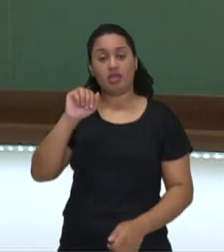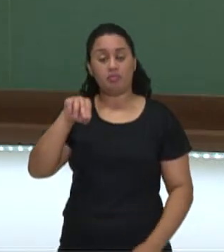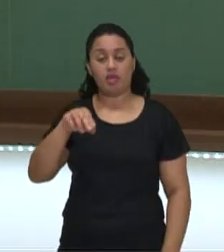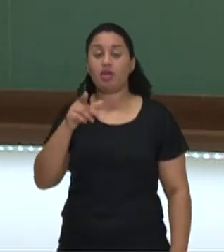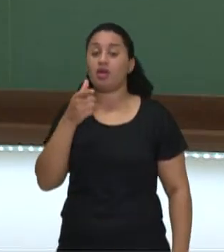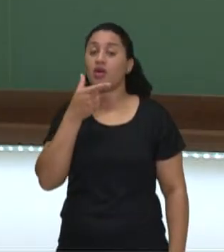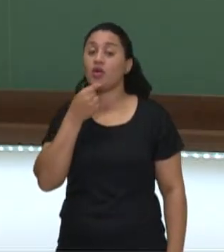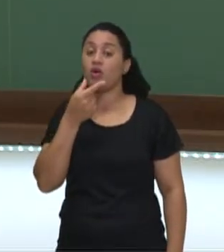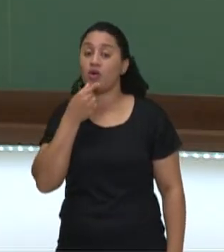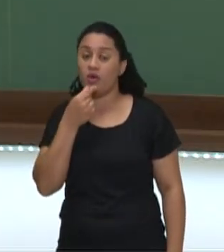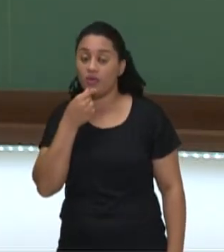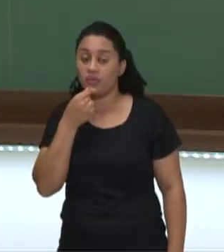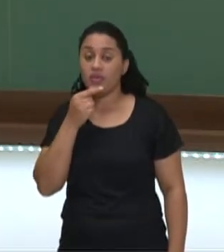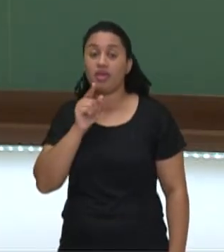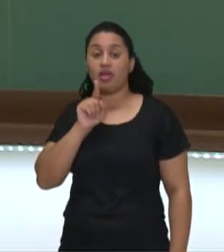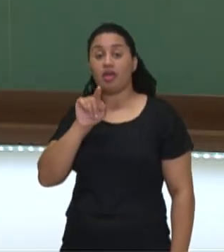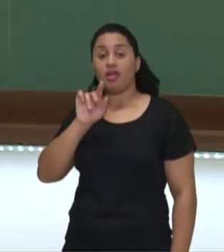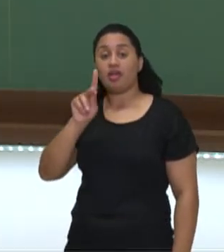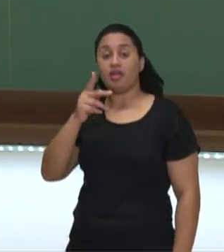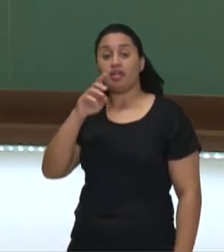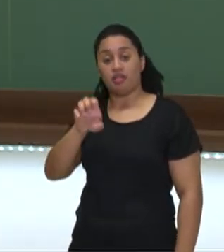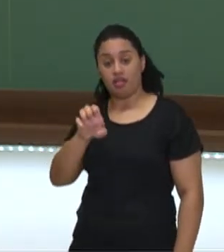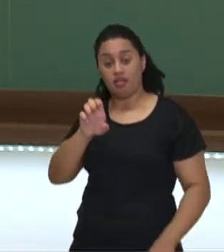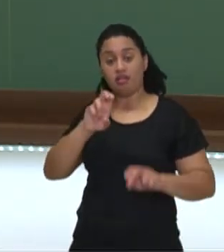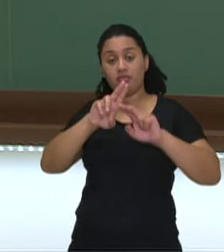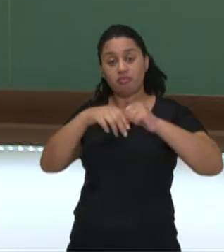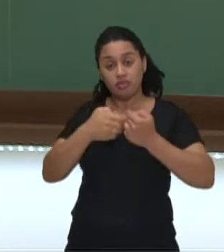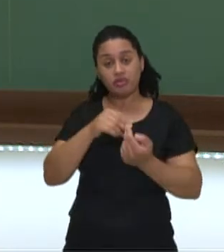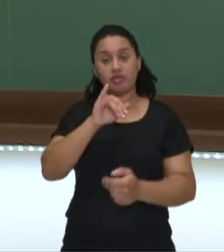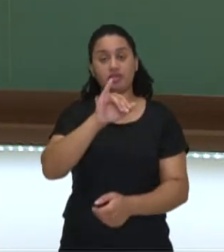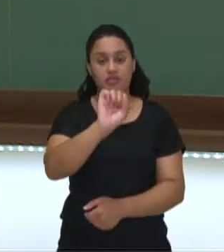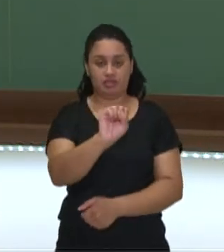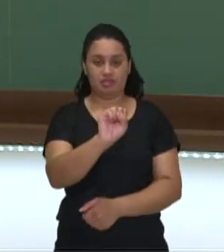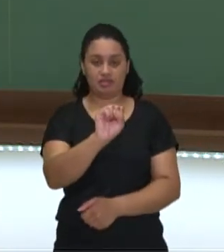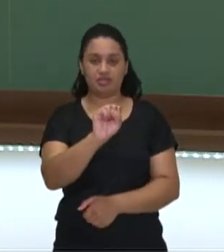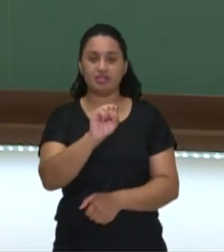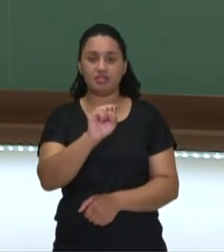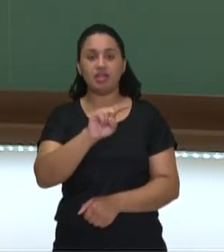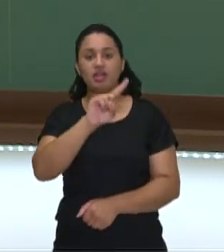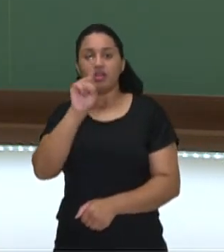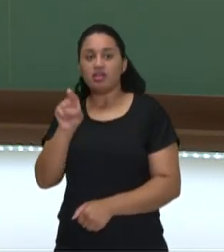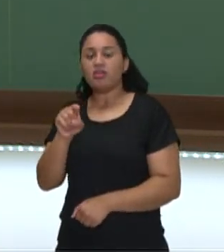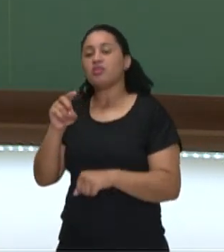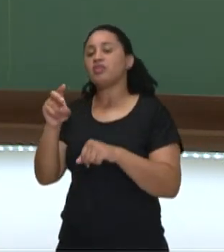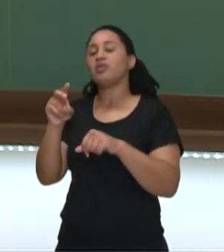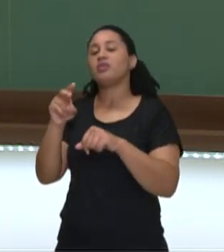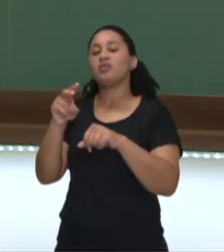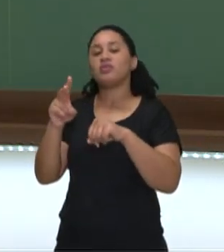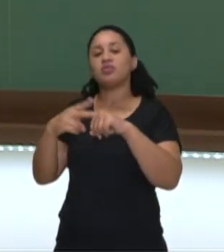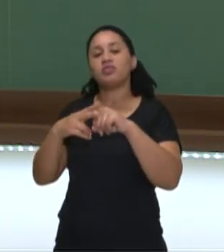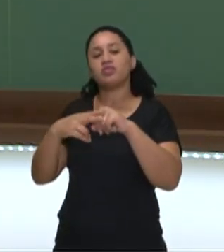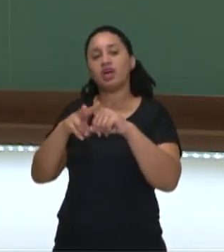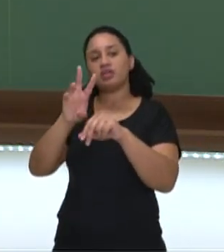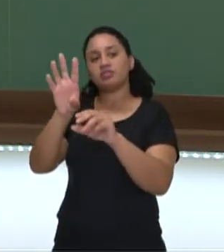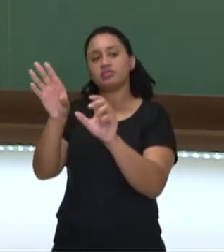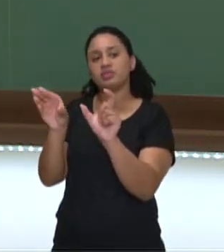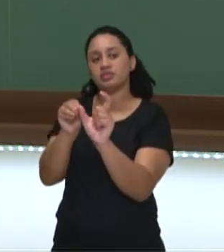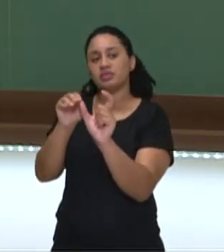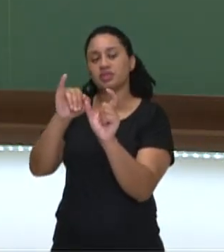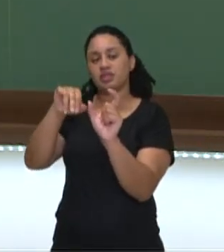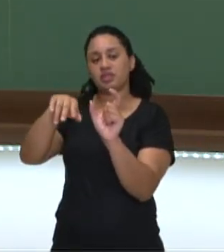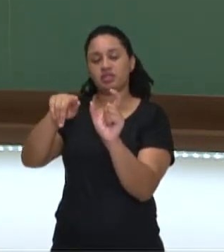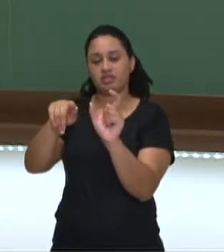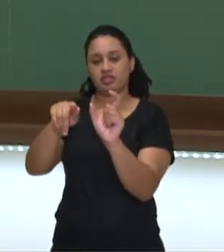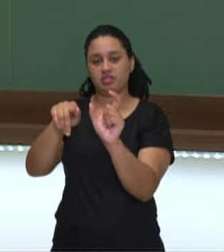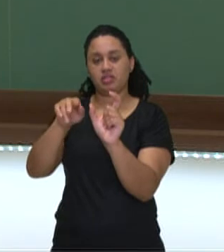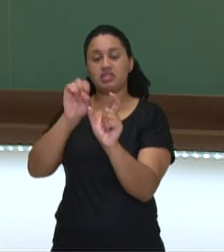homem, ele, he. Portanto, verbo to be, is, verbo principal com ing. Se eu tiro o ing,